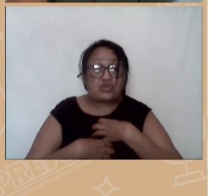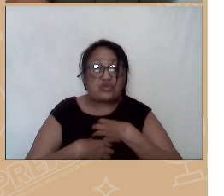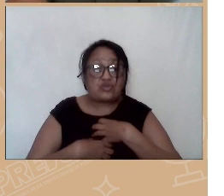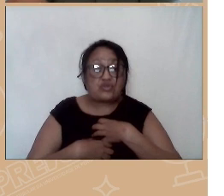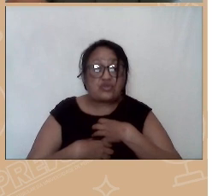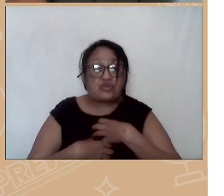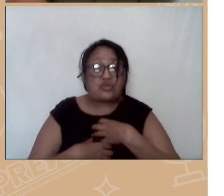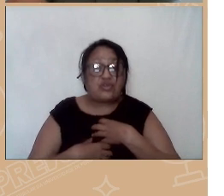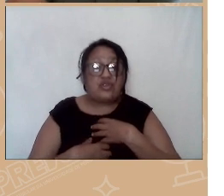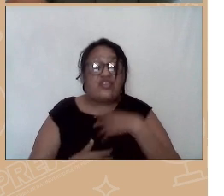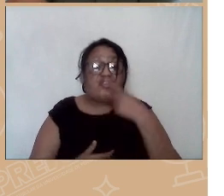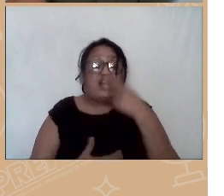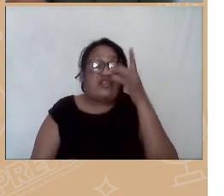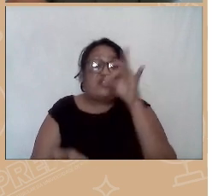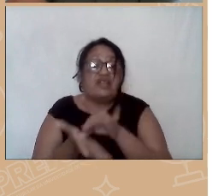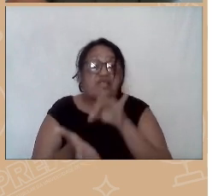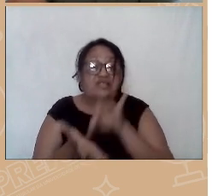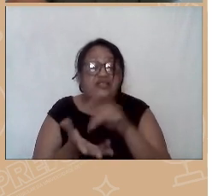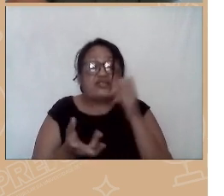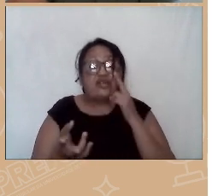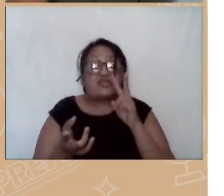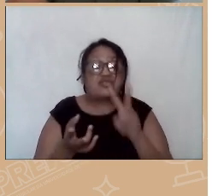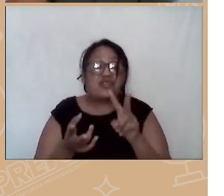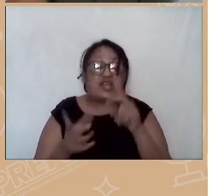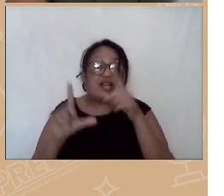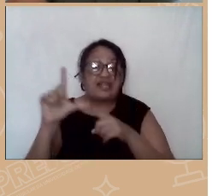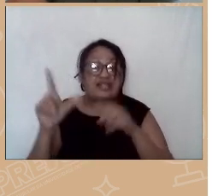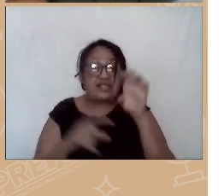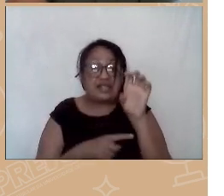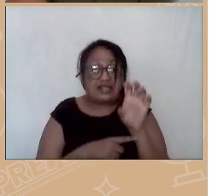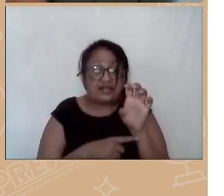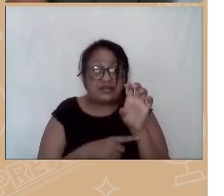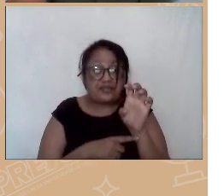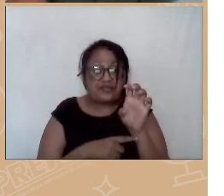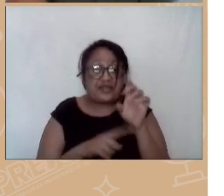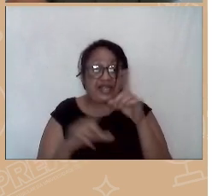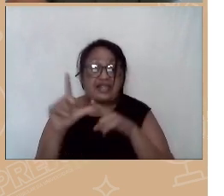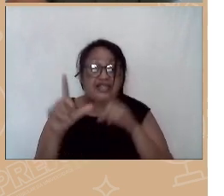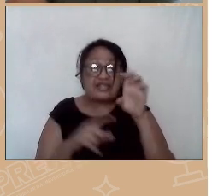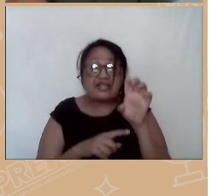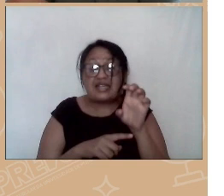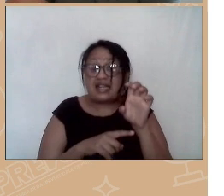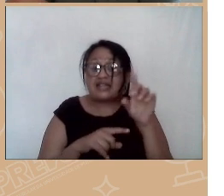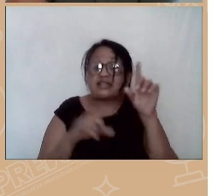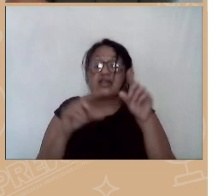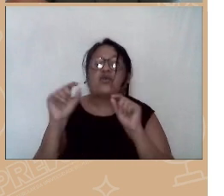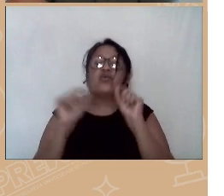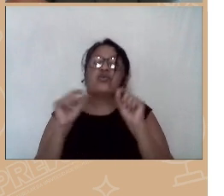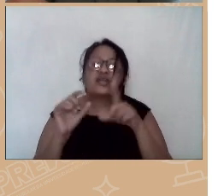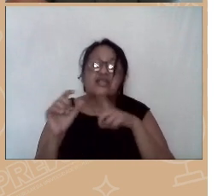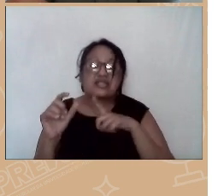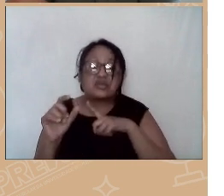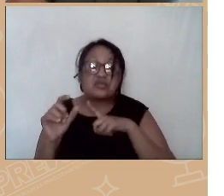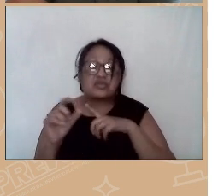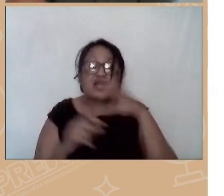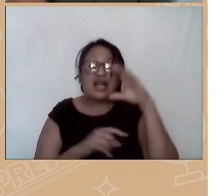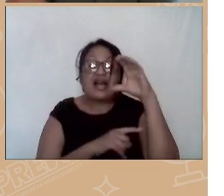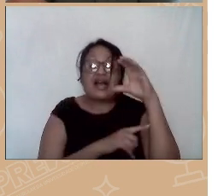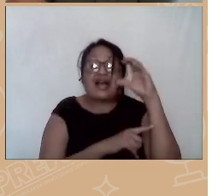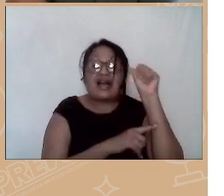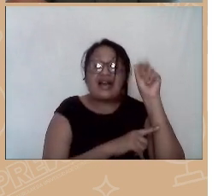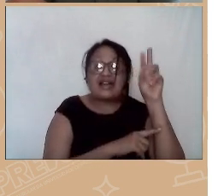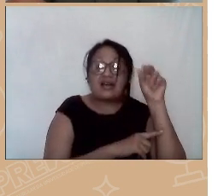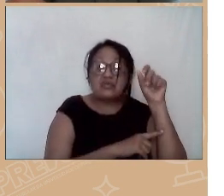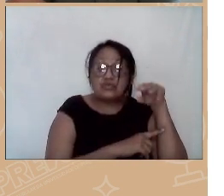vamos dar uma olhada na letra E na letra E nós temos Caramuru é um poema épico escrito